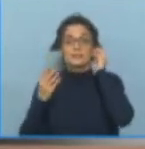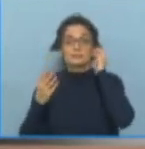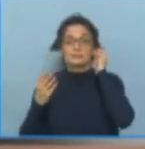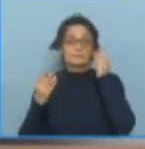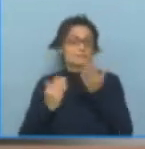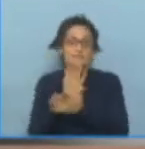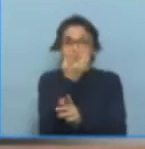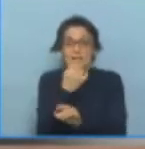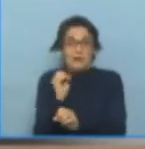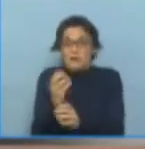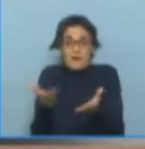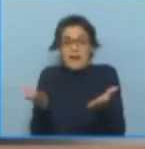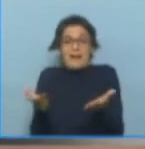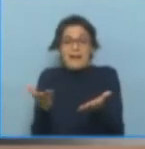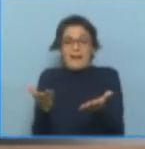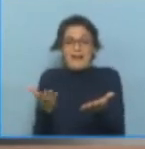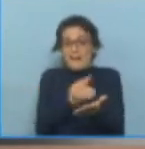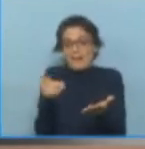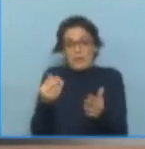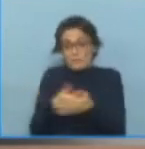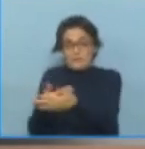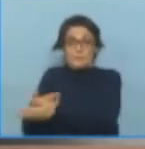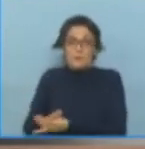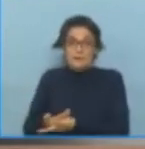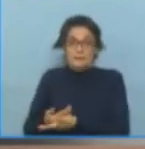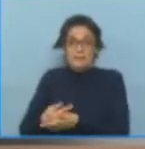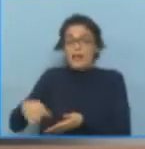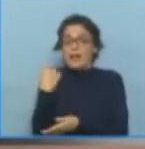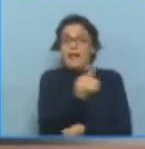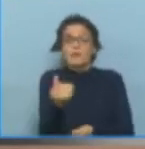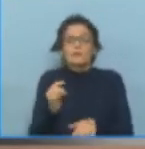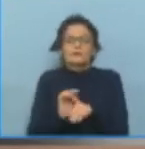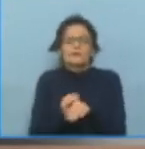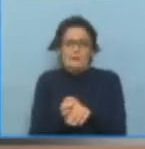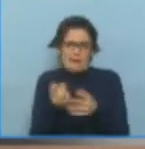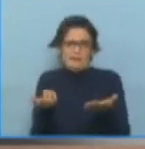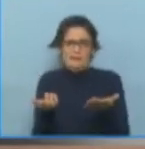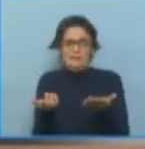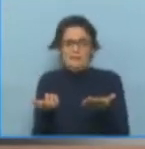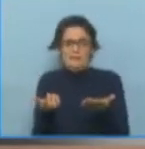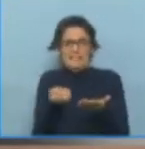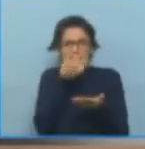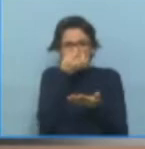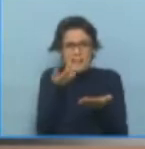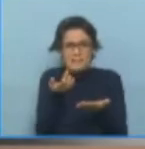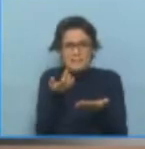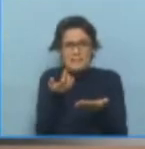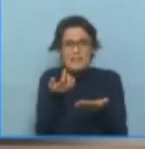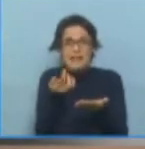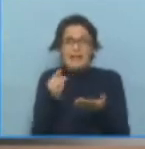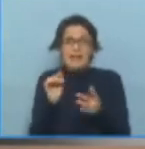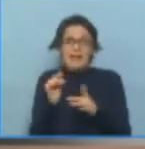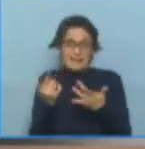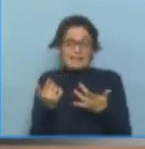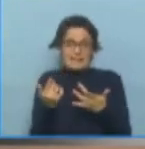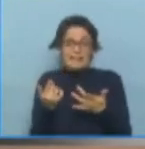Depois, não somos perfeitos, somos vulneráveis, somos frágeis, afinal de contas. E no morrer, a nossa fragilidade é de